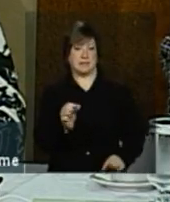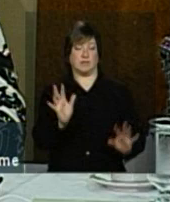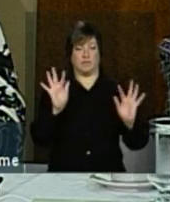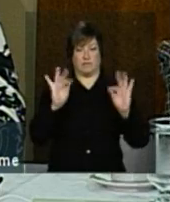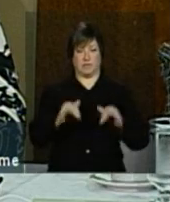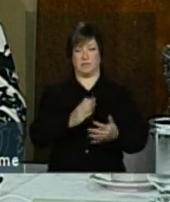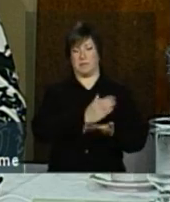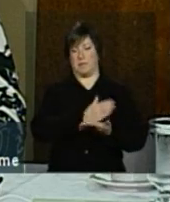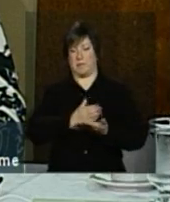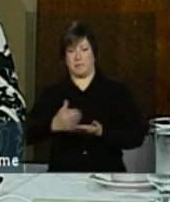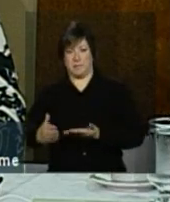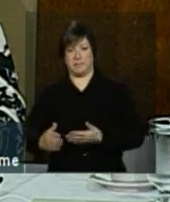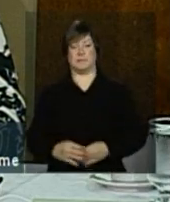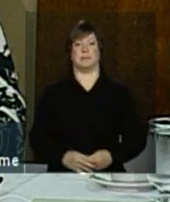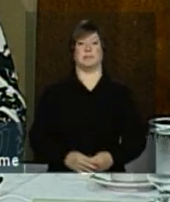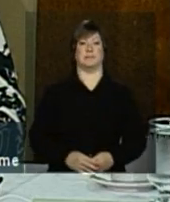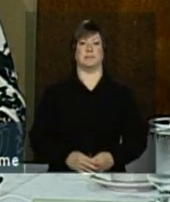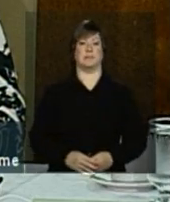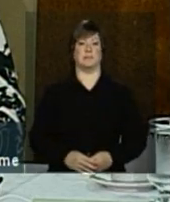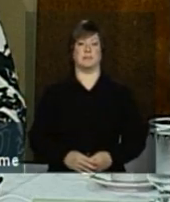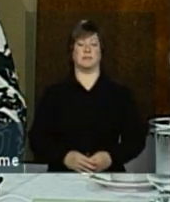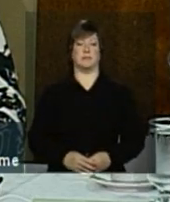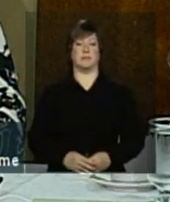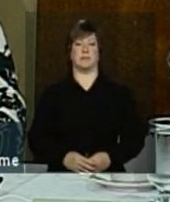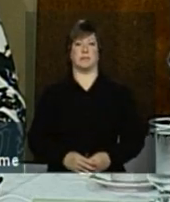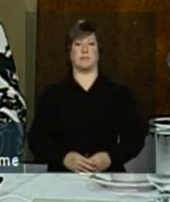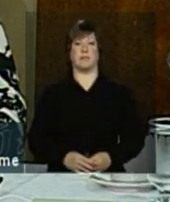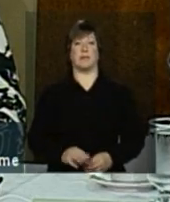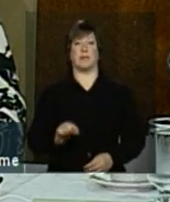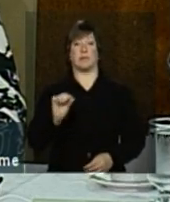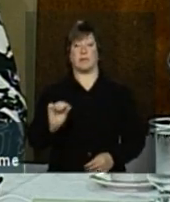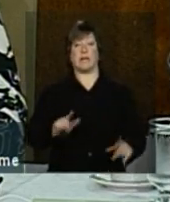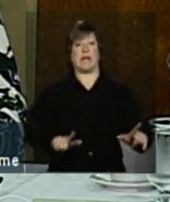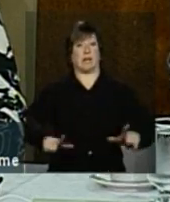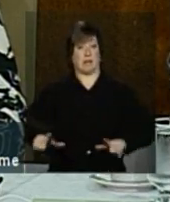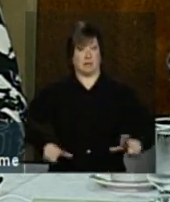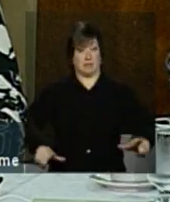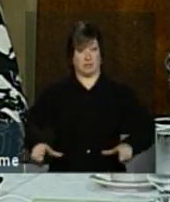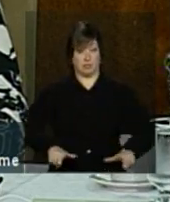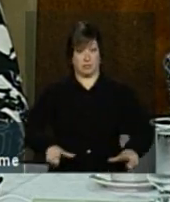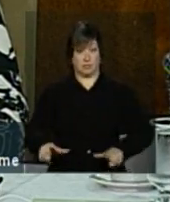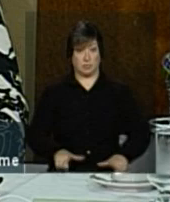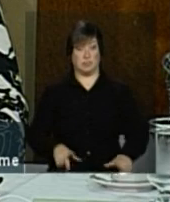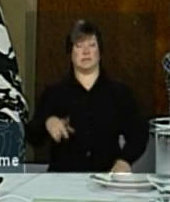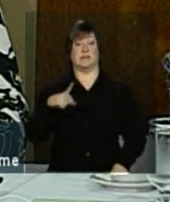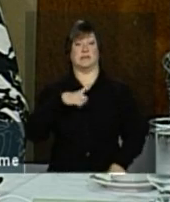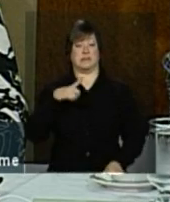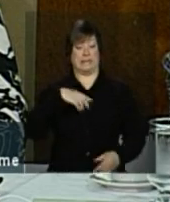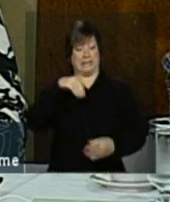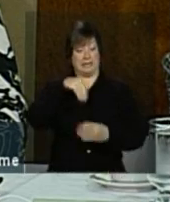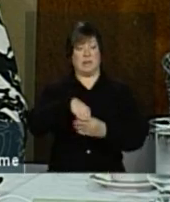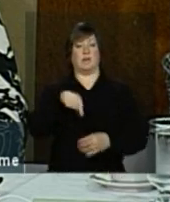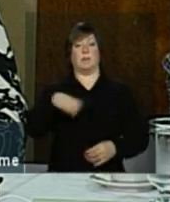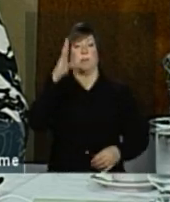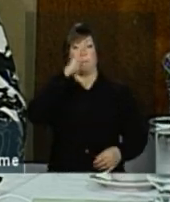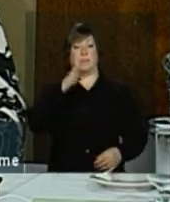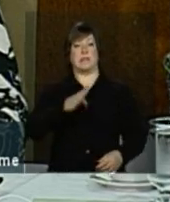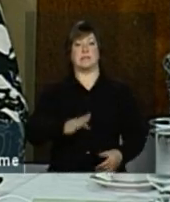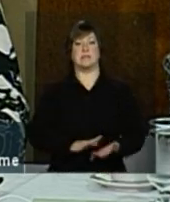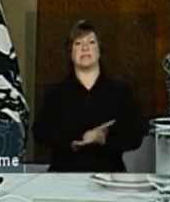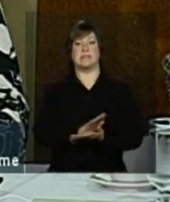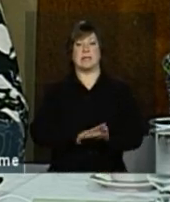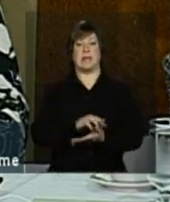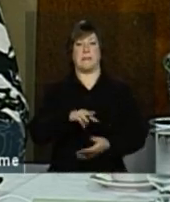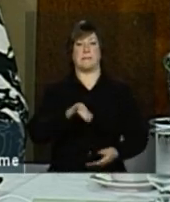seis questões estruturantes na minha avaliação é são ações que estão dentro do Brasil sem miséria